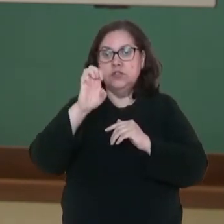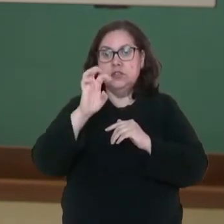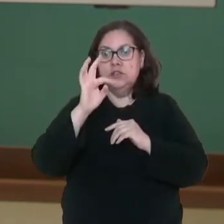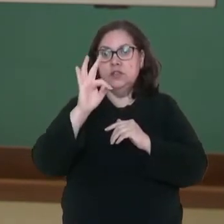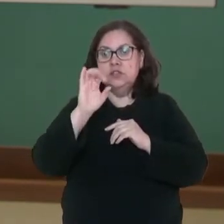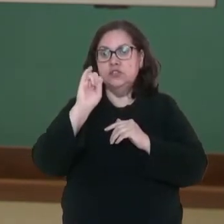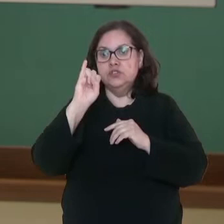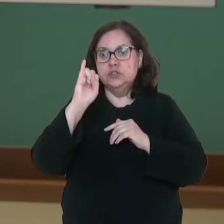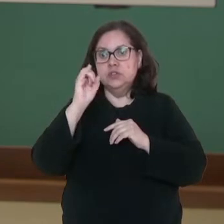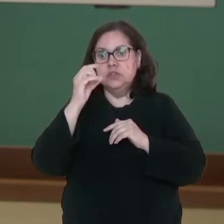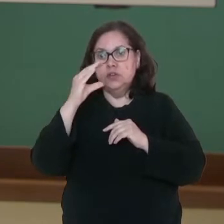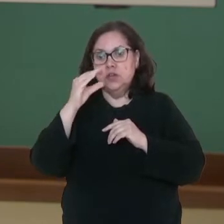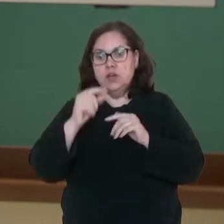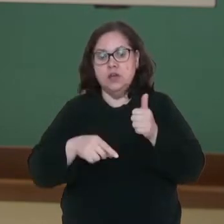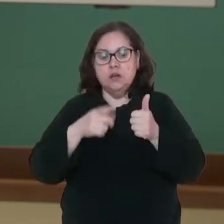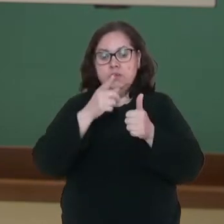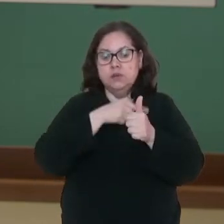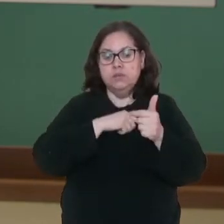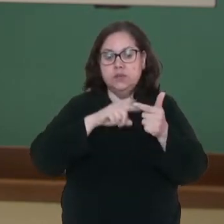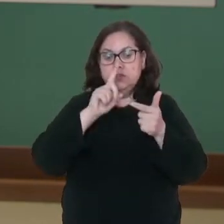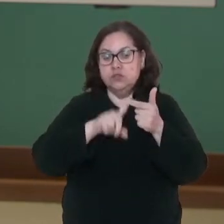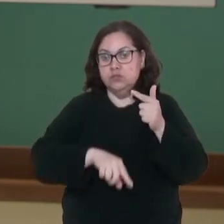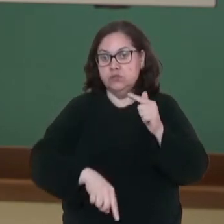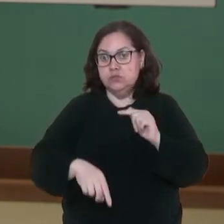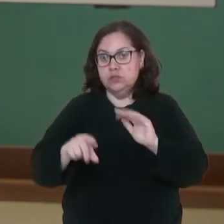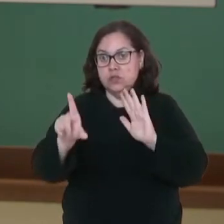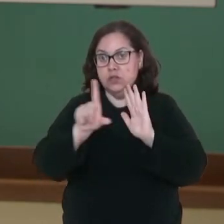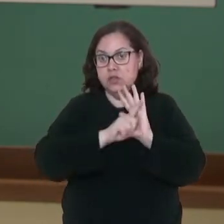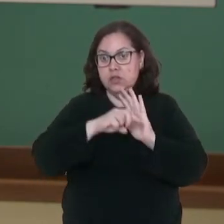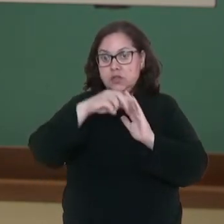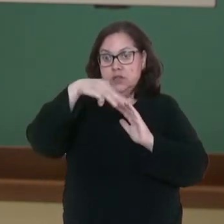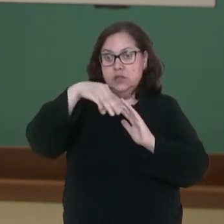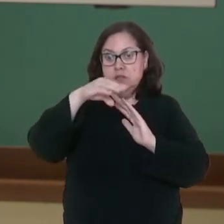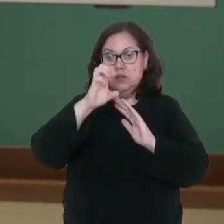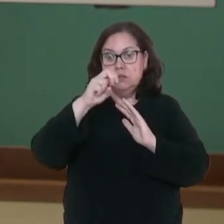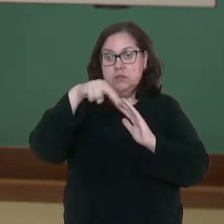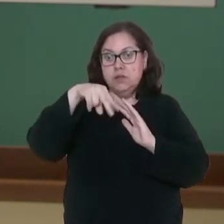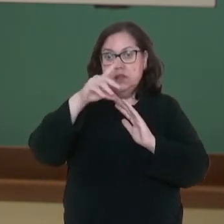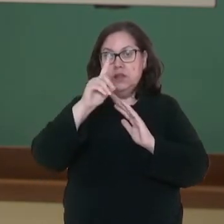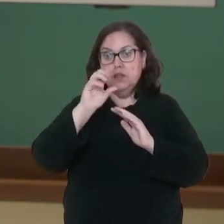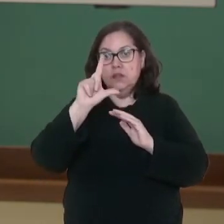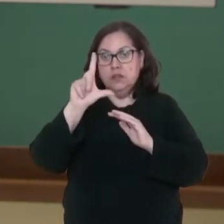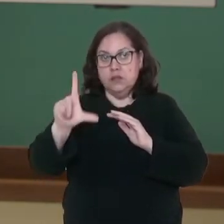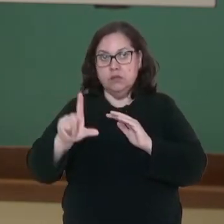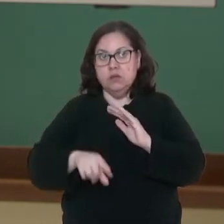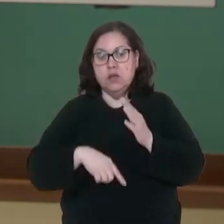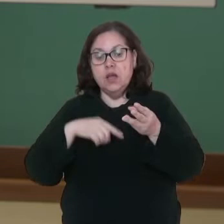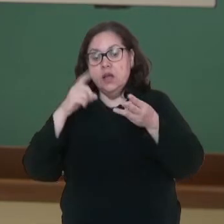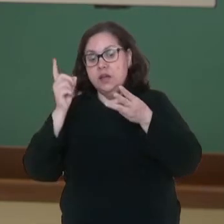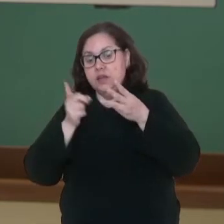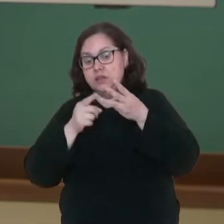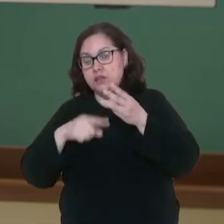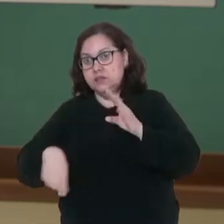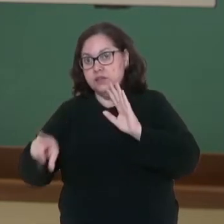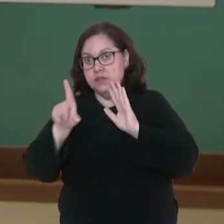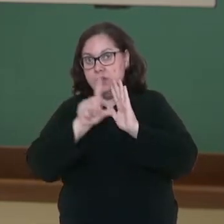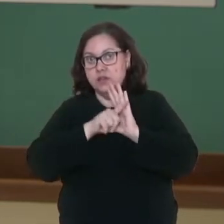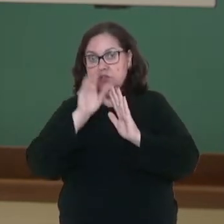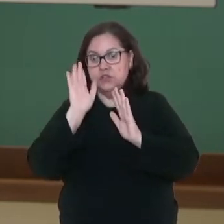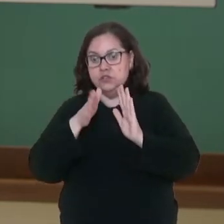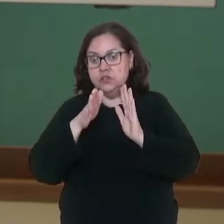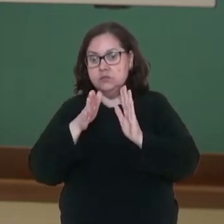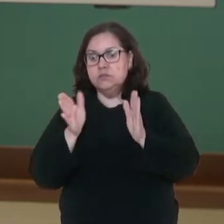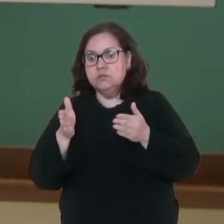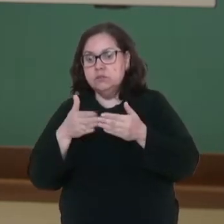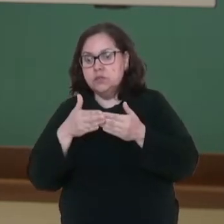segunda lei da genética são de Mendel. Então a gente já chama automaticamente primeira e segunda lei de Mendel. A terceira lei, ela já está